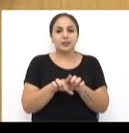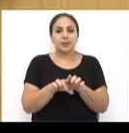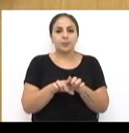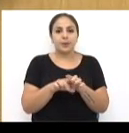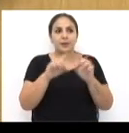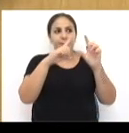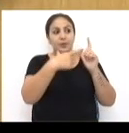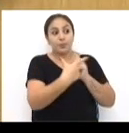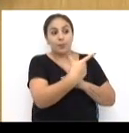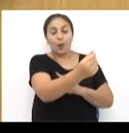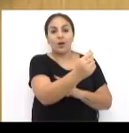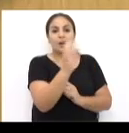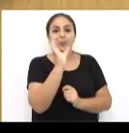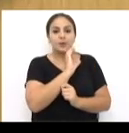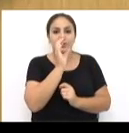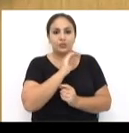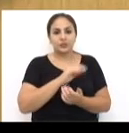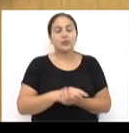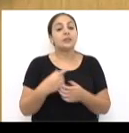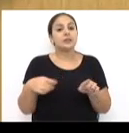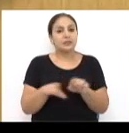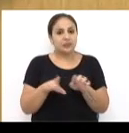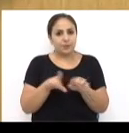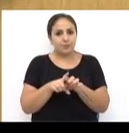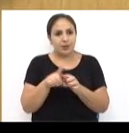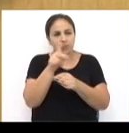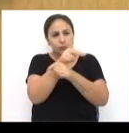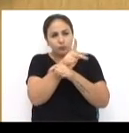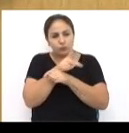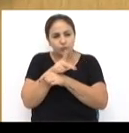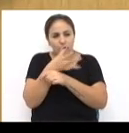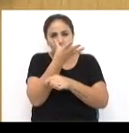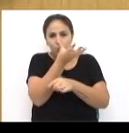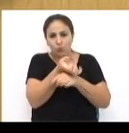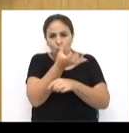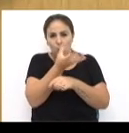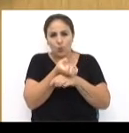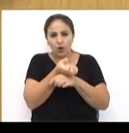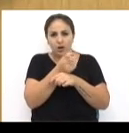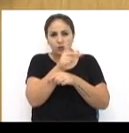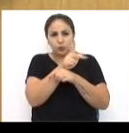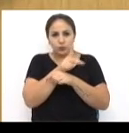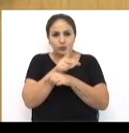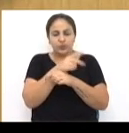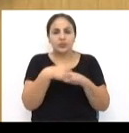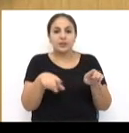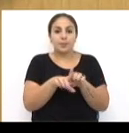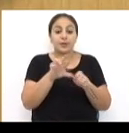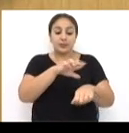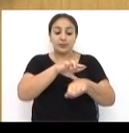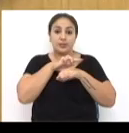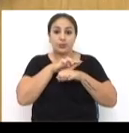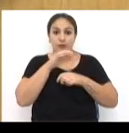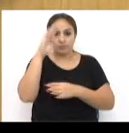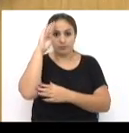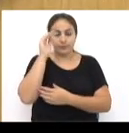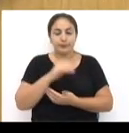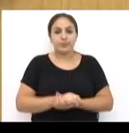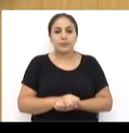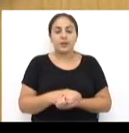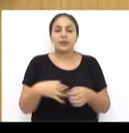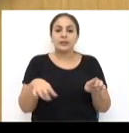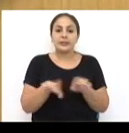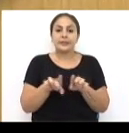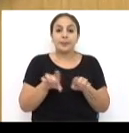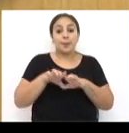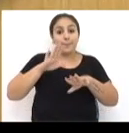A iniciativa também prevê equipamentos para gravação de imagens e a presença de seguranças. Em eventos com público superior